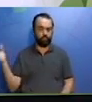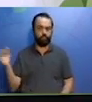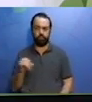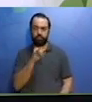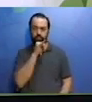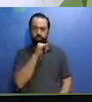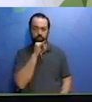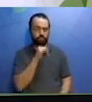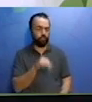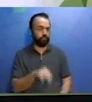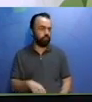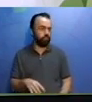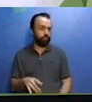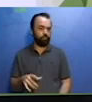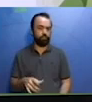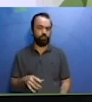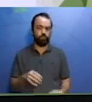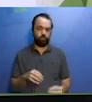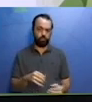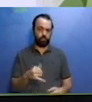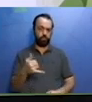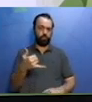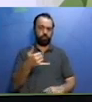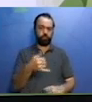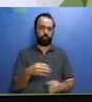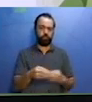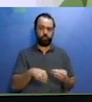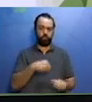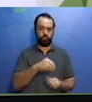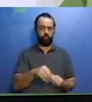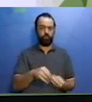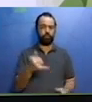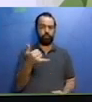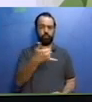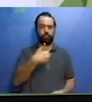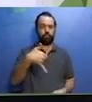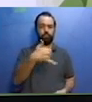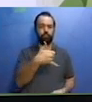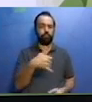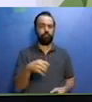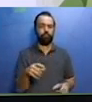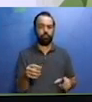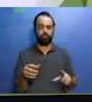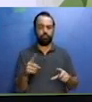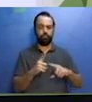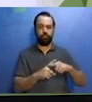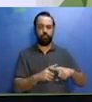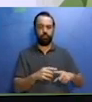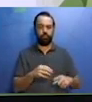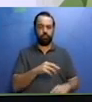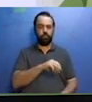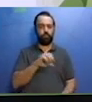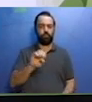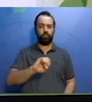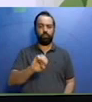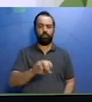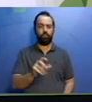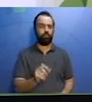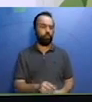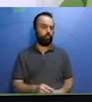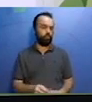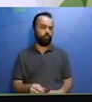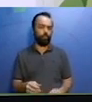da dissolução, nós temos a mistura de óleo e sal que vai ser separada. Então, aqui no início, a gente adiciona água